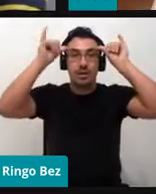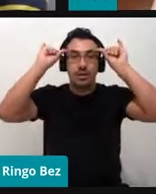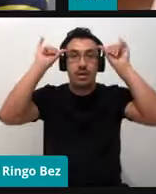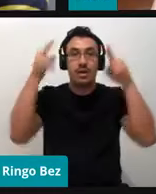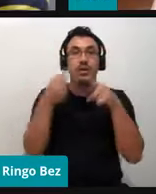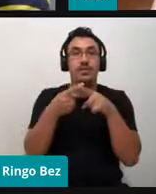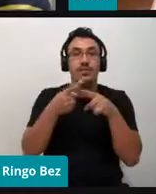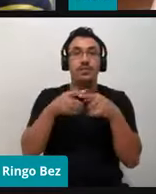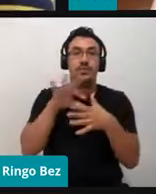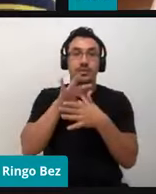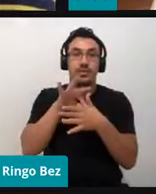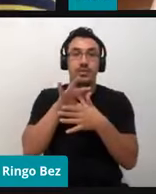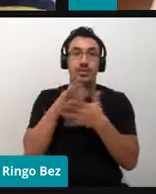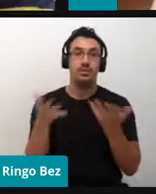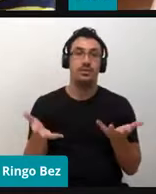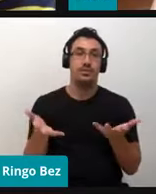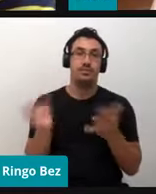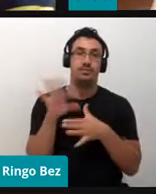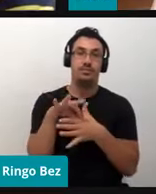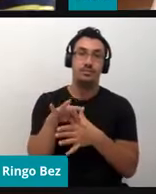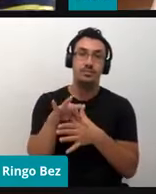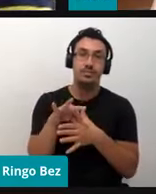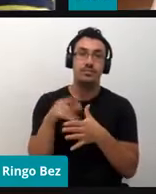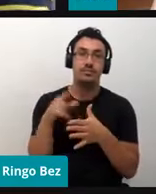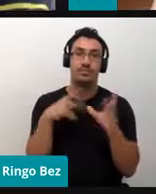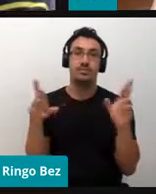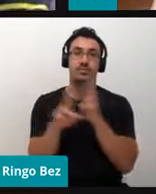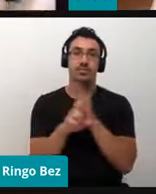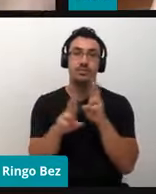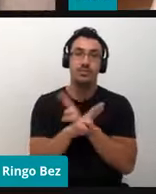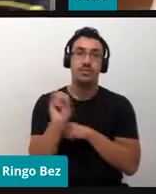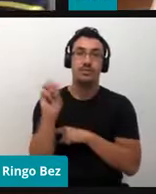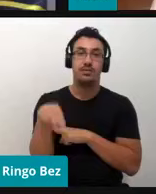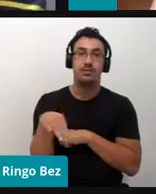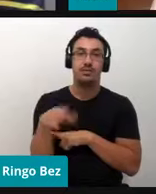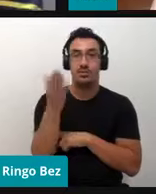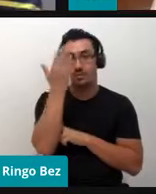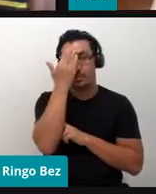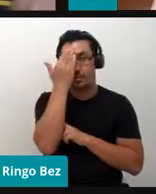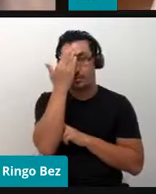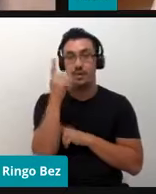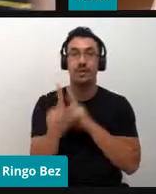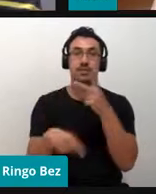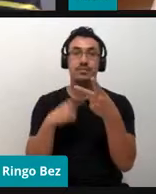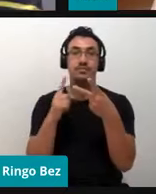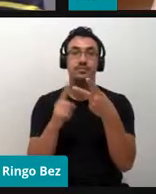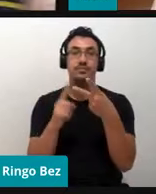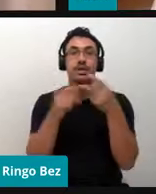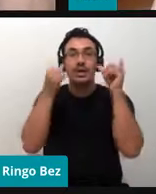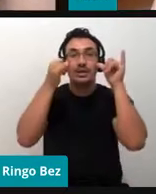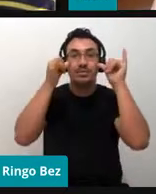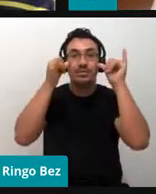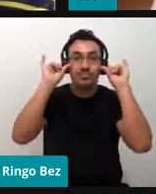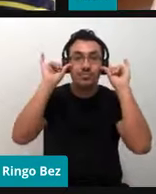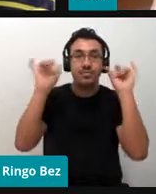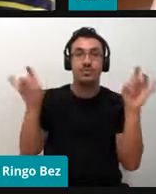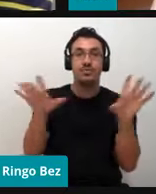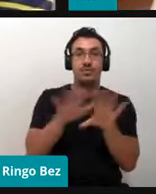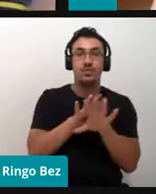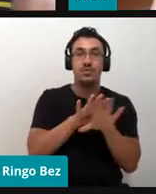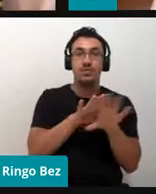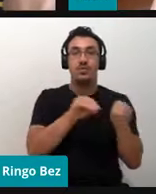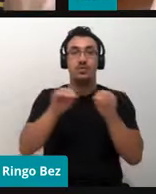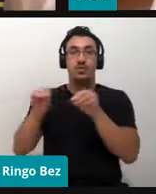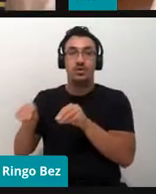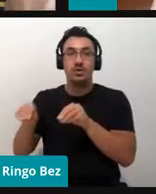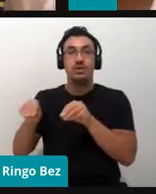carne. Então, tem relação, sim, com certeza. Depois, esse gado é tirado e é colocado soja